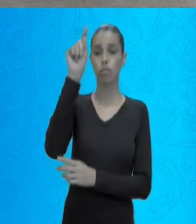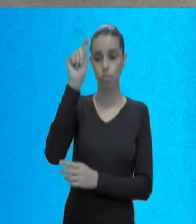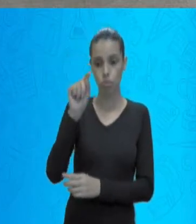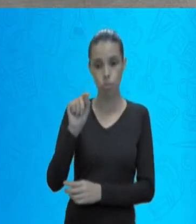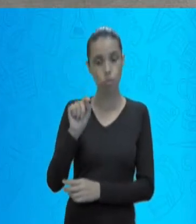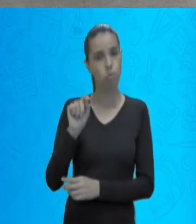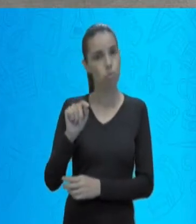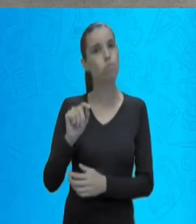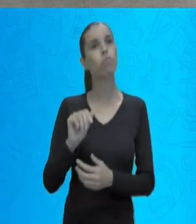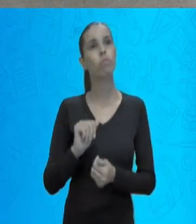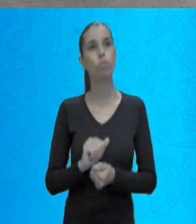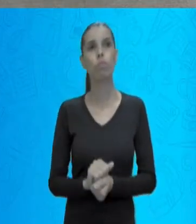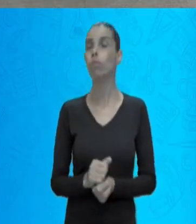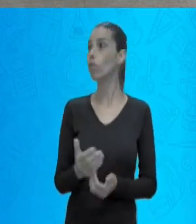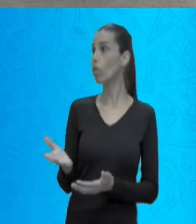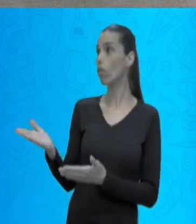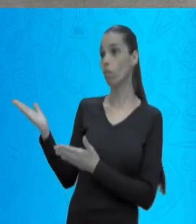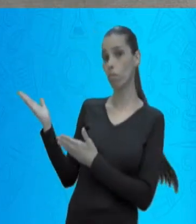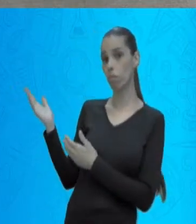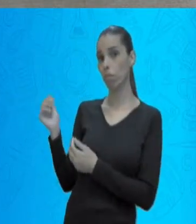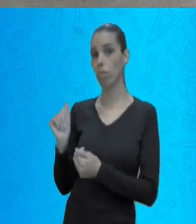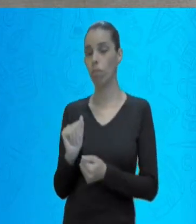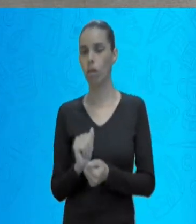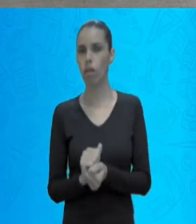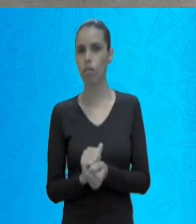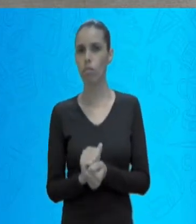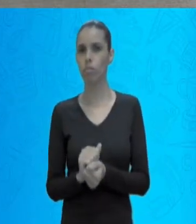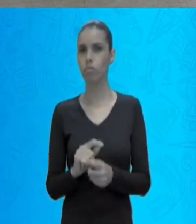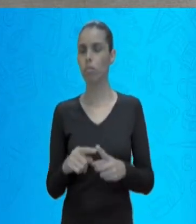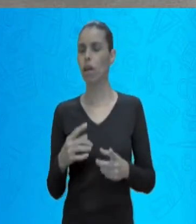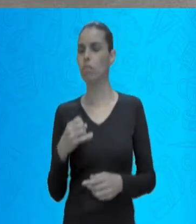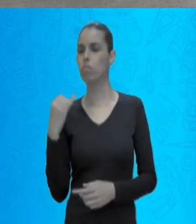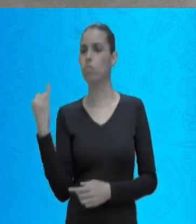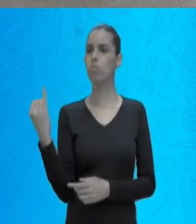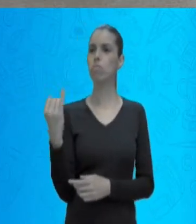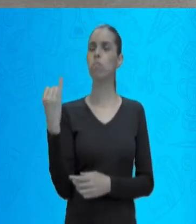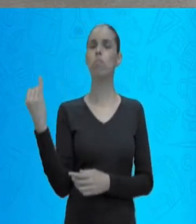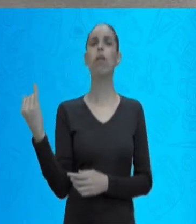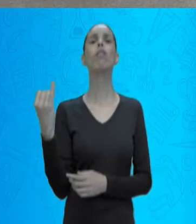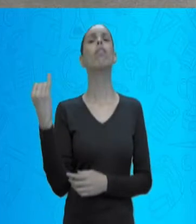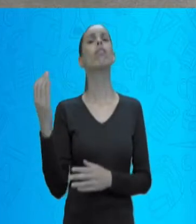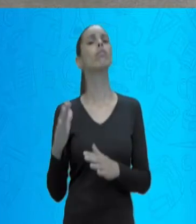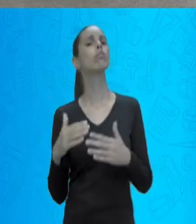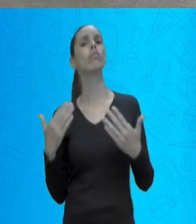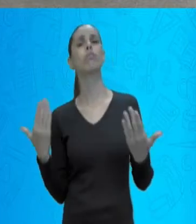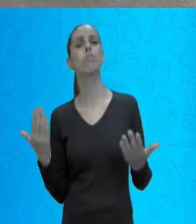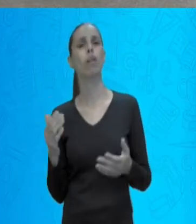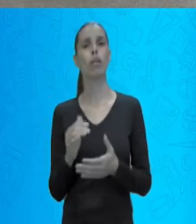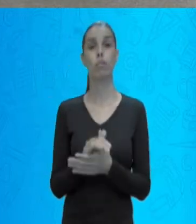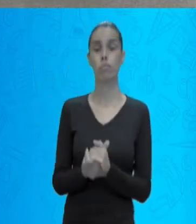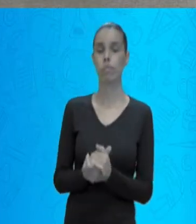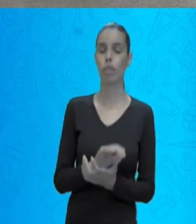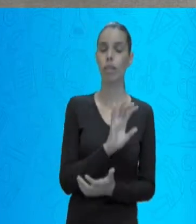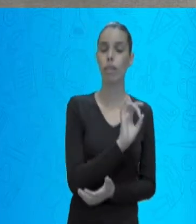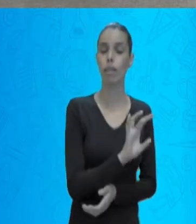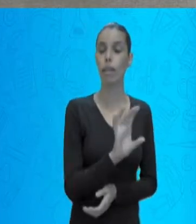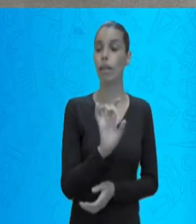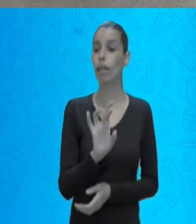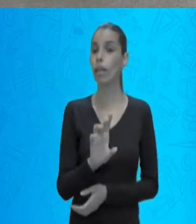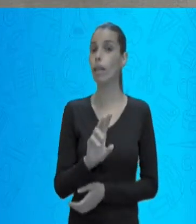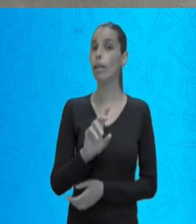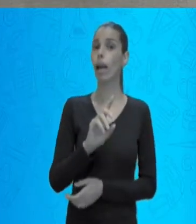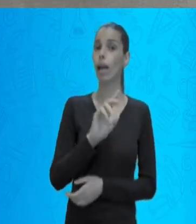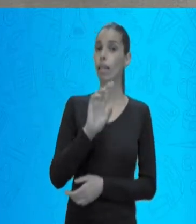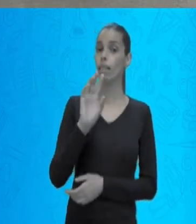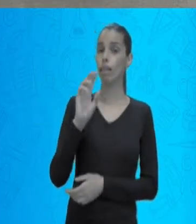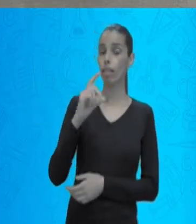eles servem, a importância. Então eles têm nomes próprios, cada um tem o seu nome e a